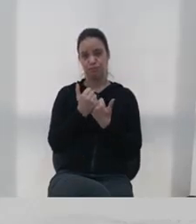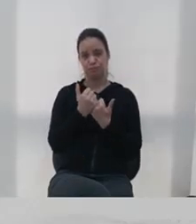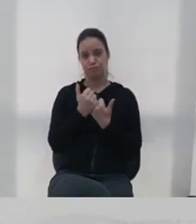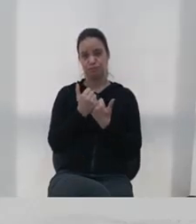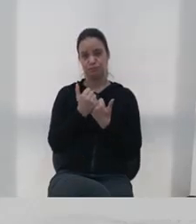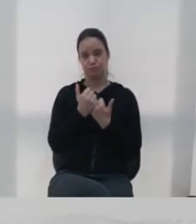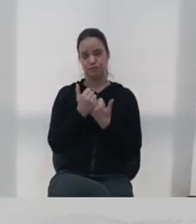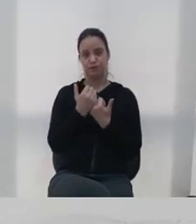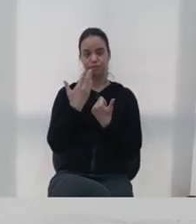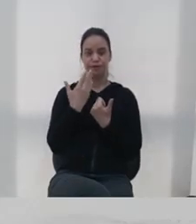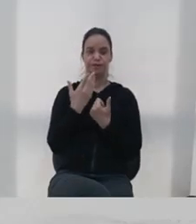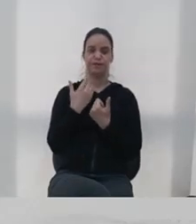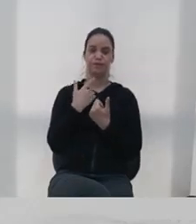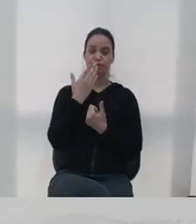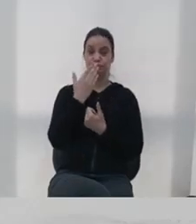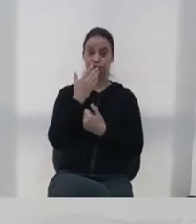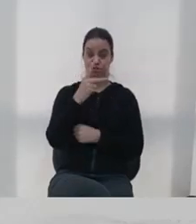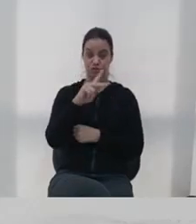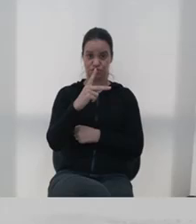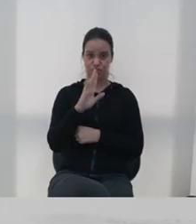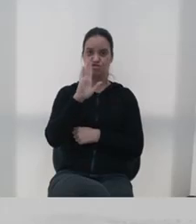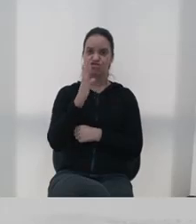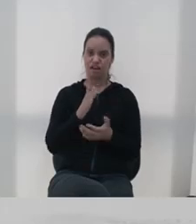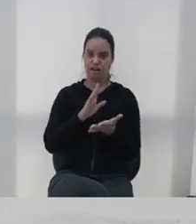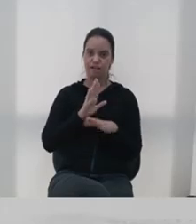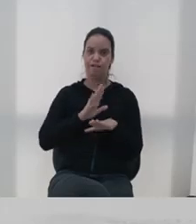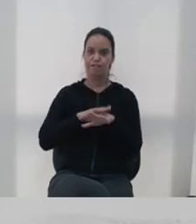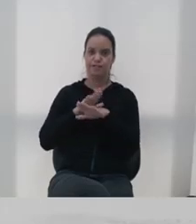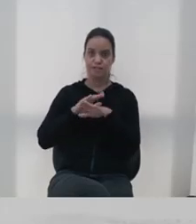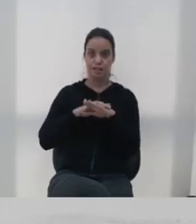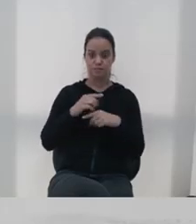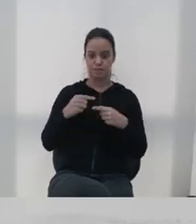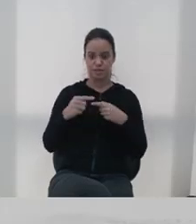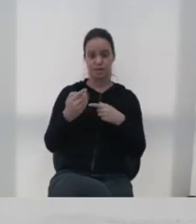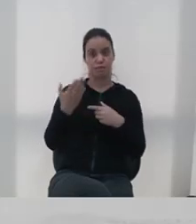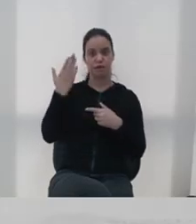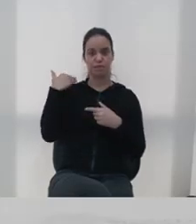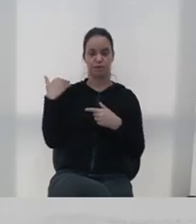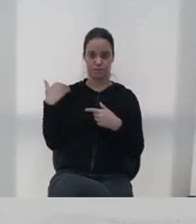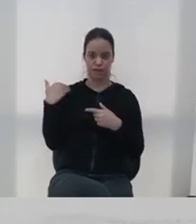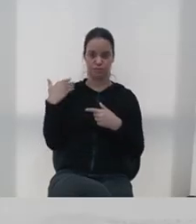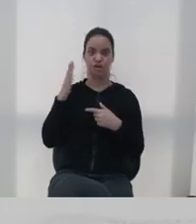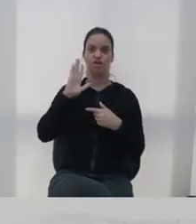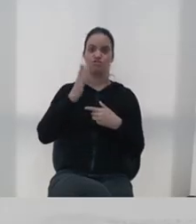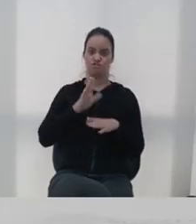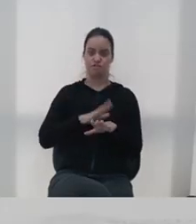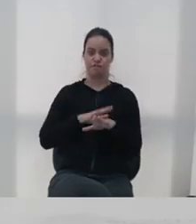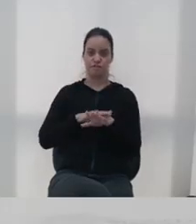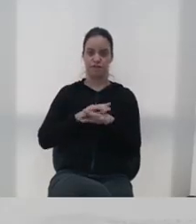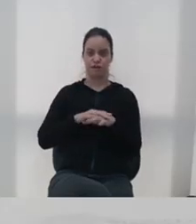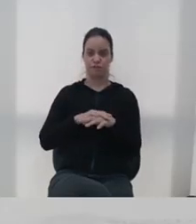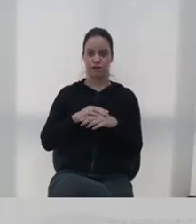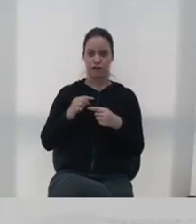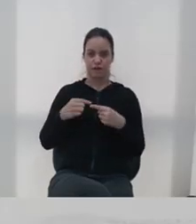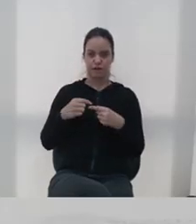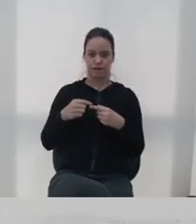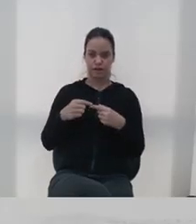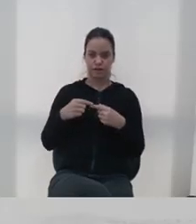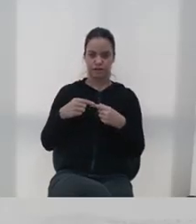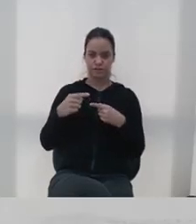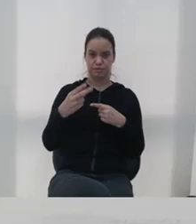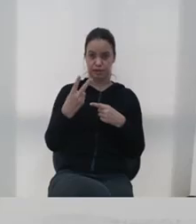procurar para endereçar o seu pedido já foram feitas. Na semana passada, Vossa Senhoria foi orientada, na semana retrasada, Vossa